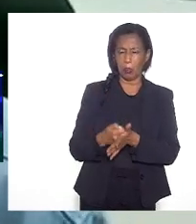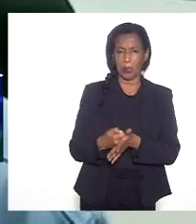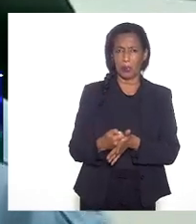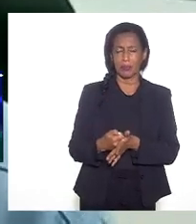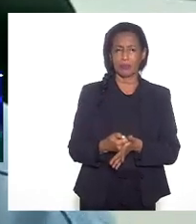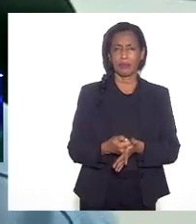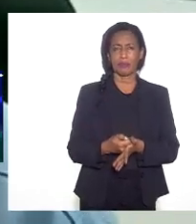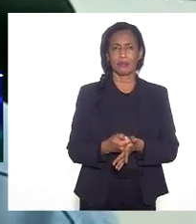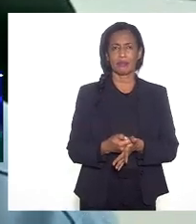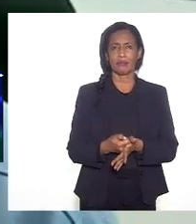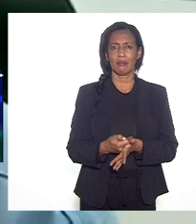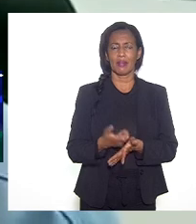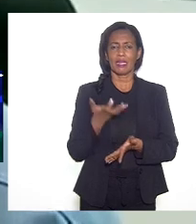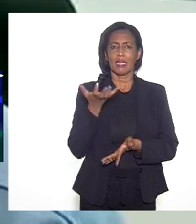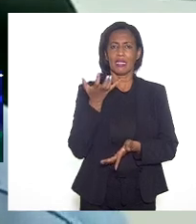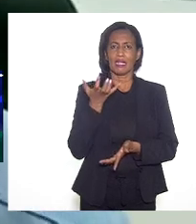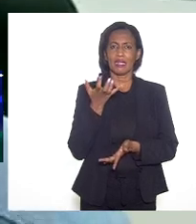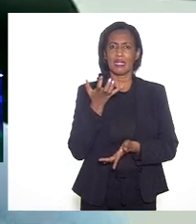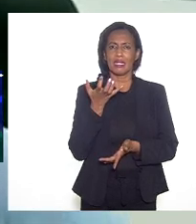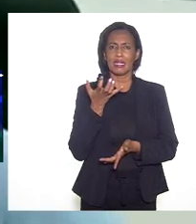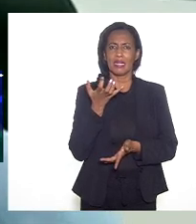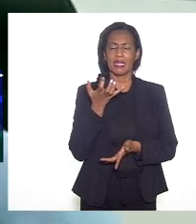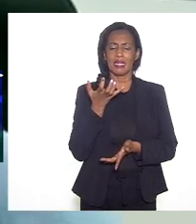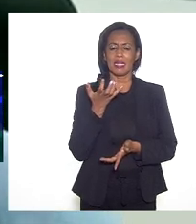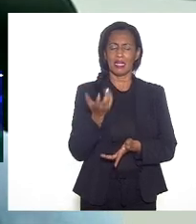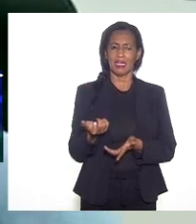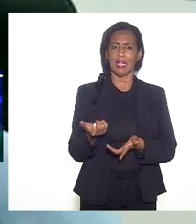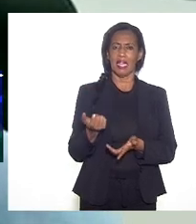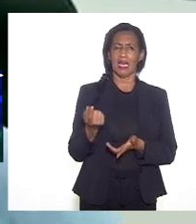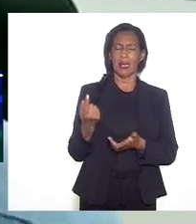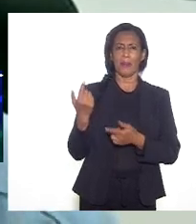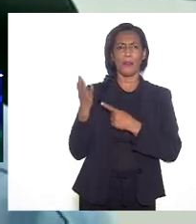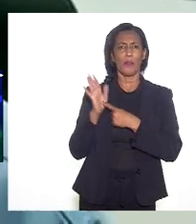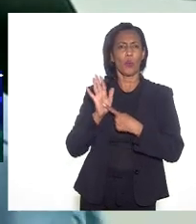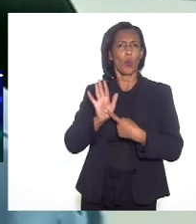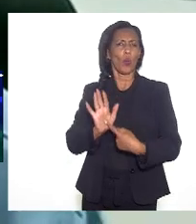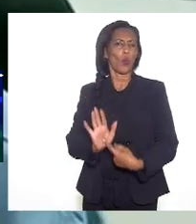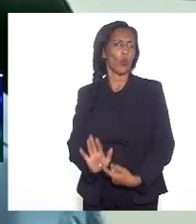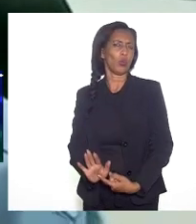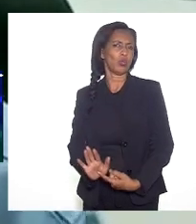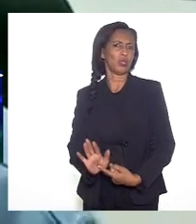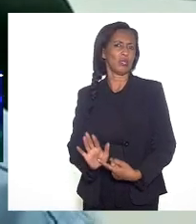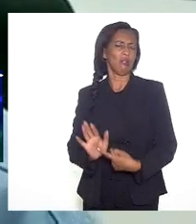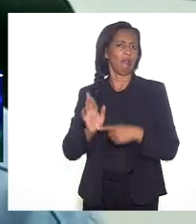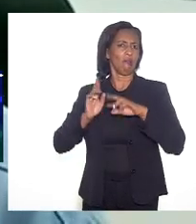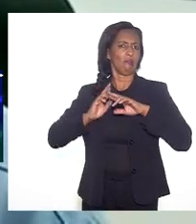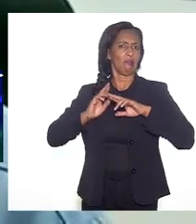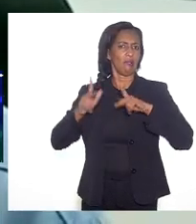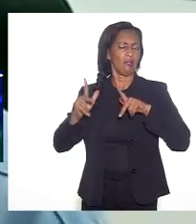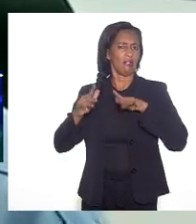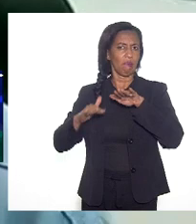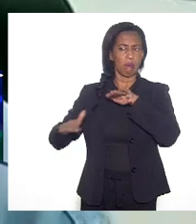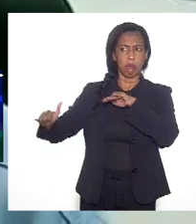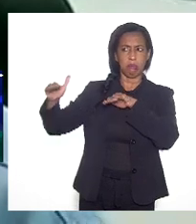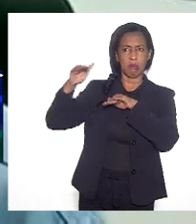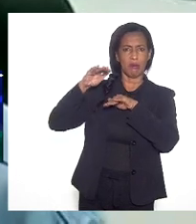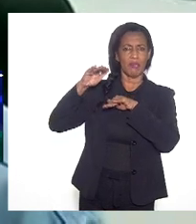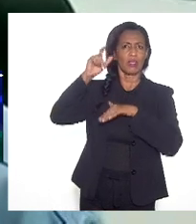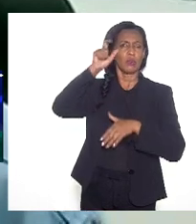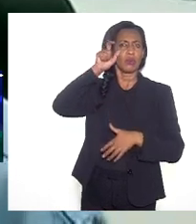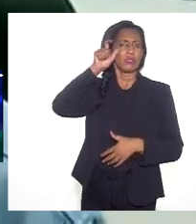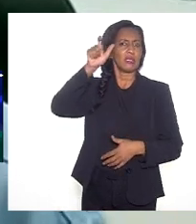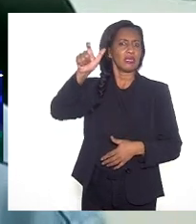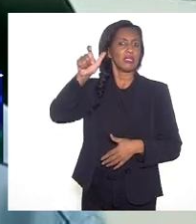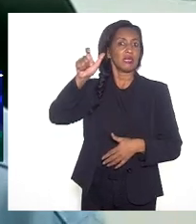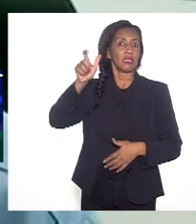tenta manter o status quo, que é a prevalência dos interesses